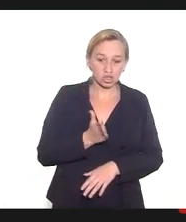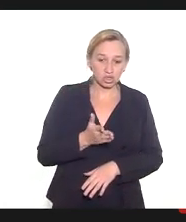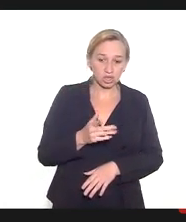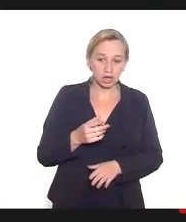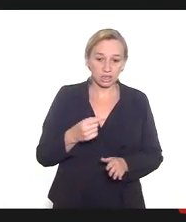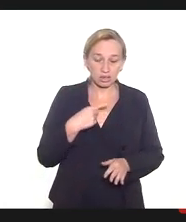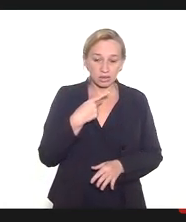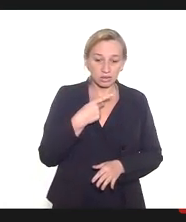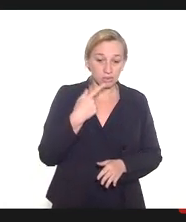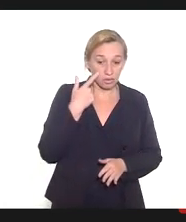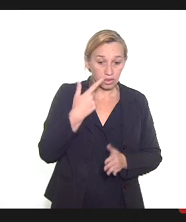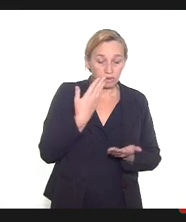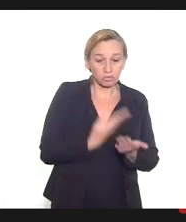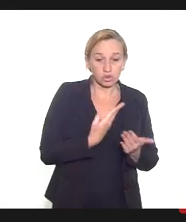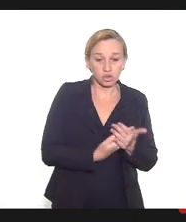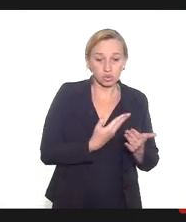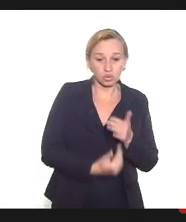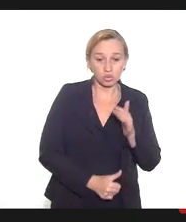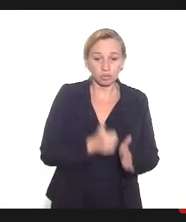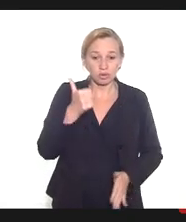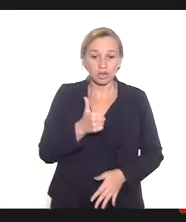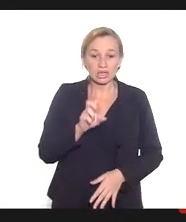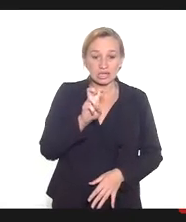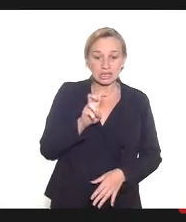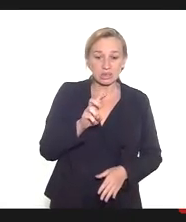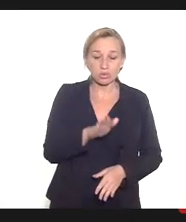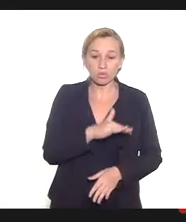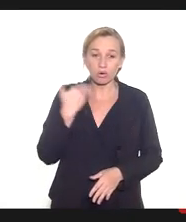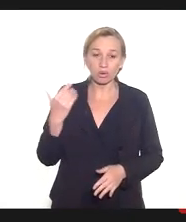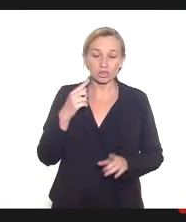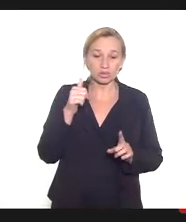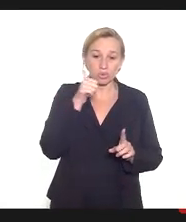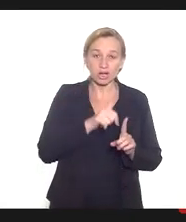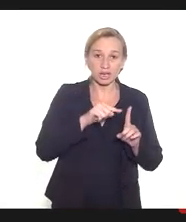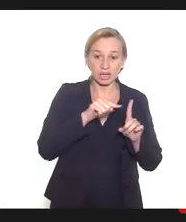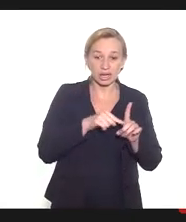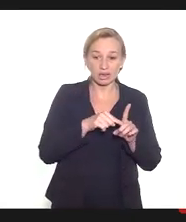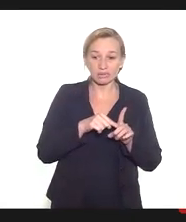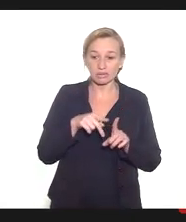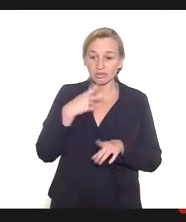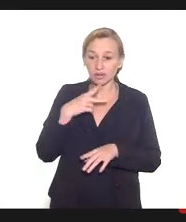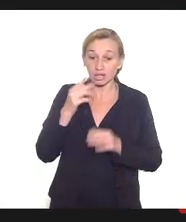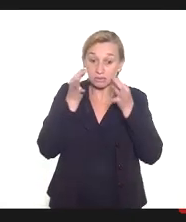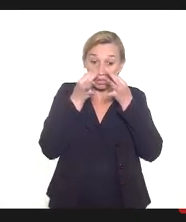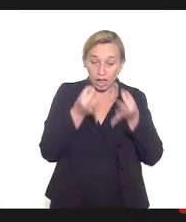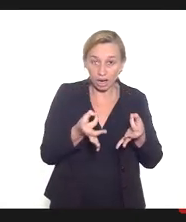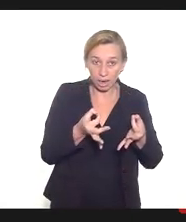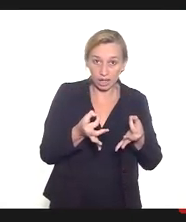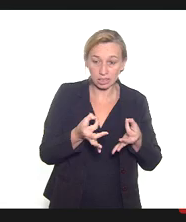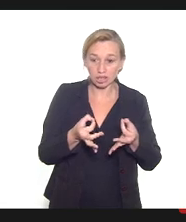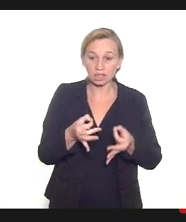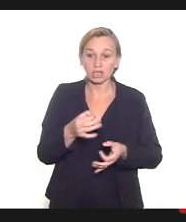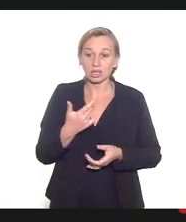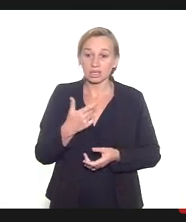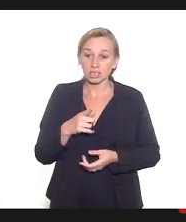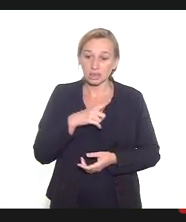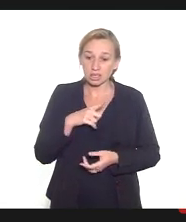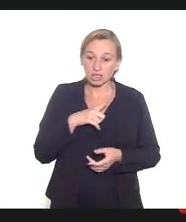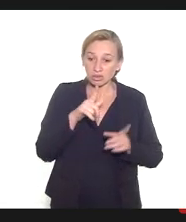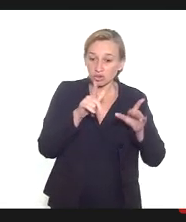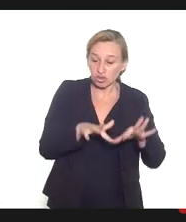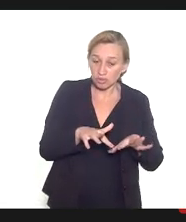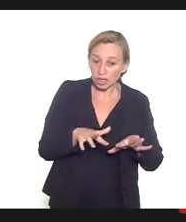publicava o primeiro estudo relatando cinco mortes maternas e fazendo um questionamento em um alerta se haveria um